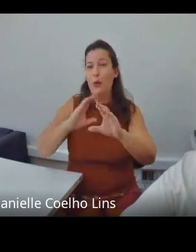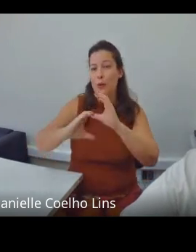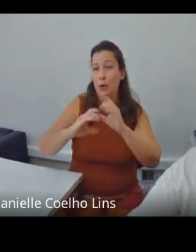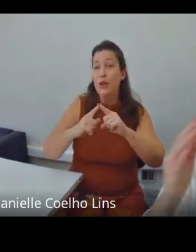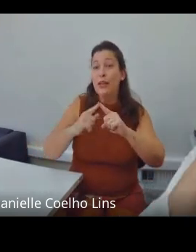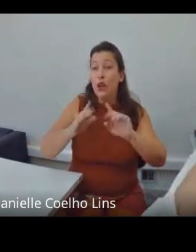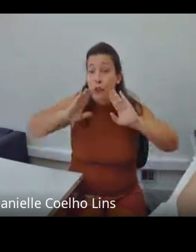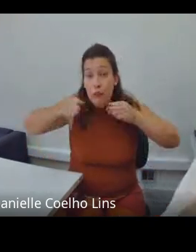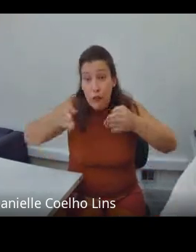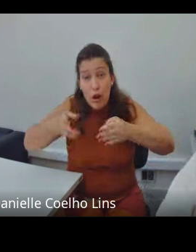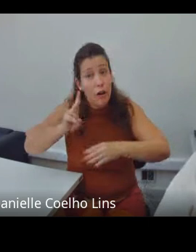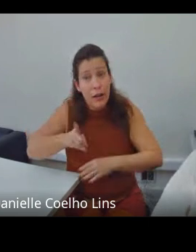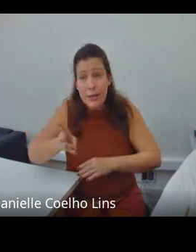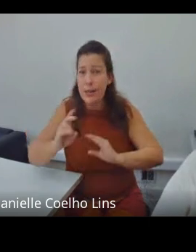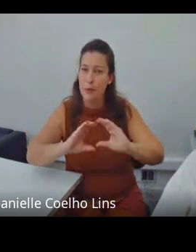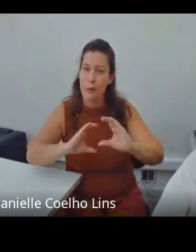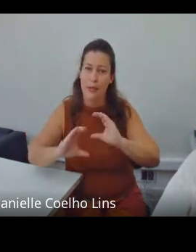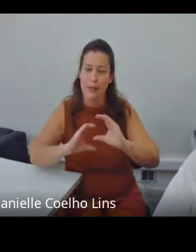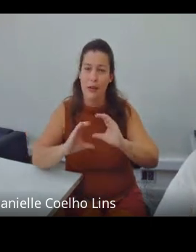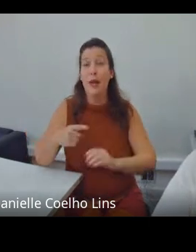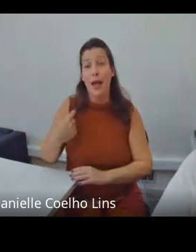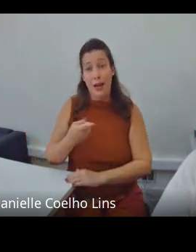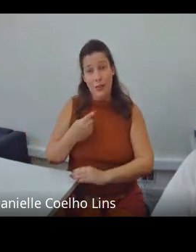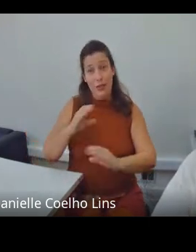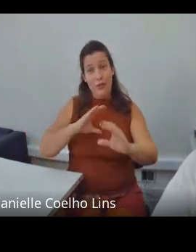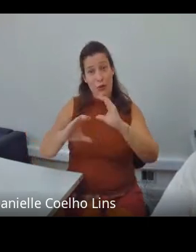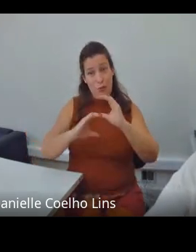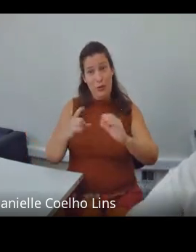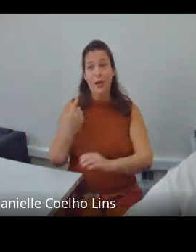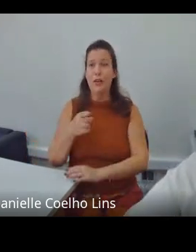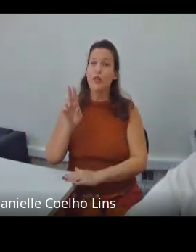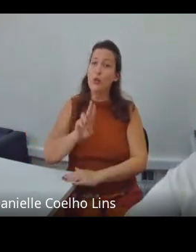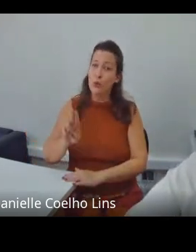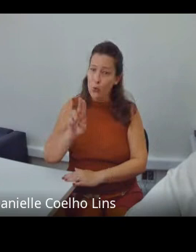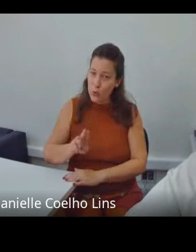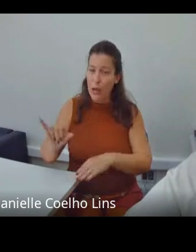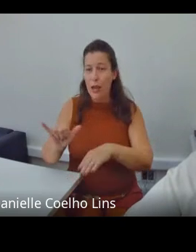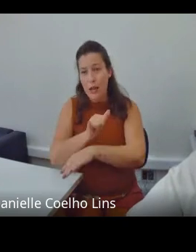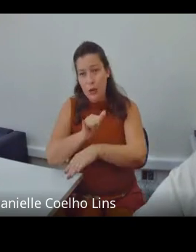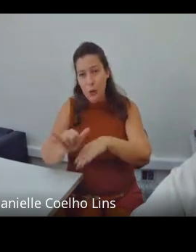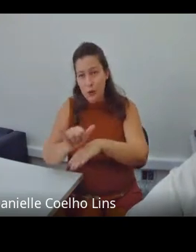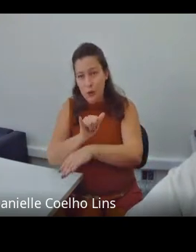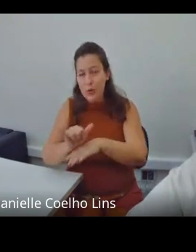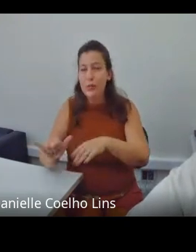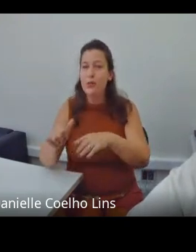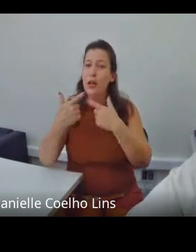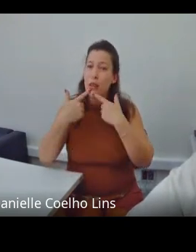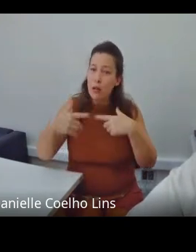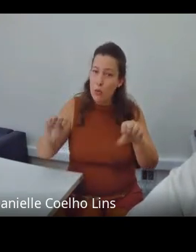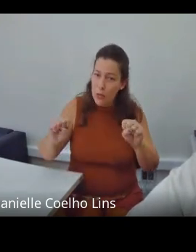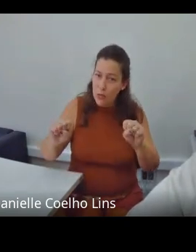comunicação. Quando a gente se comunica, a gente usa determinados recursos linguísticos